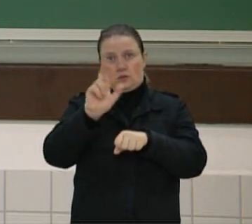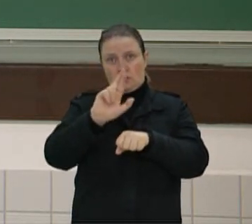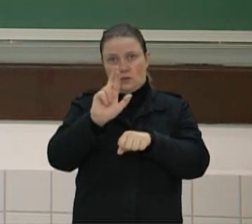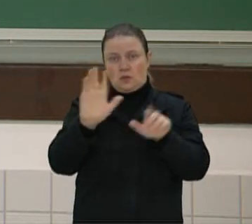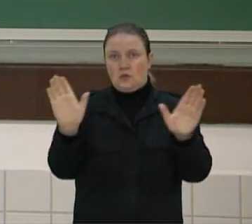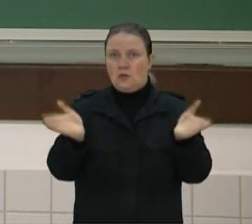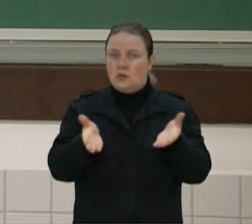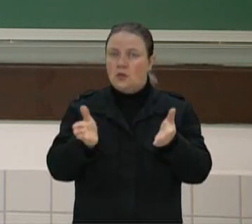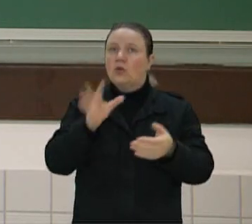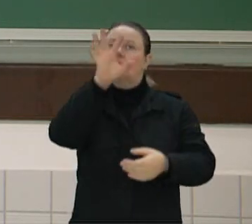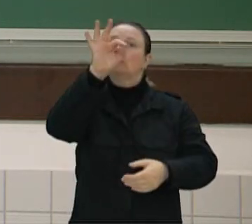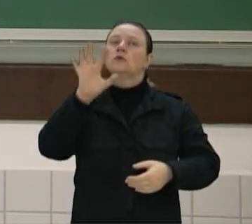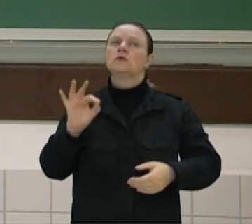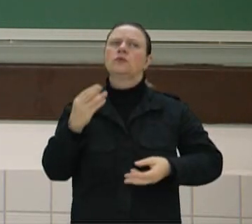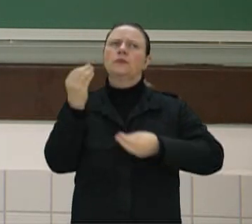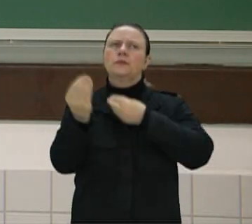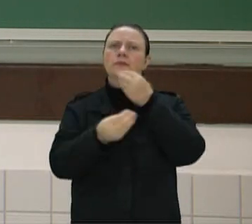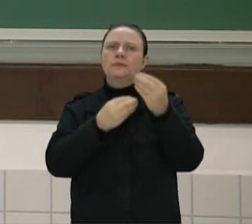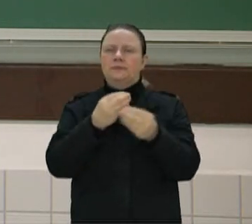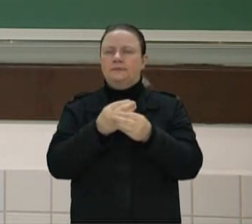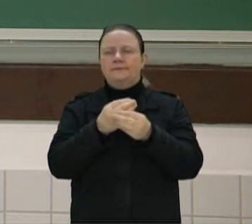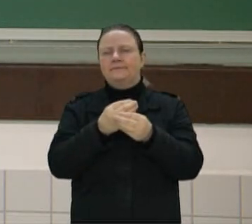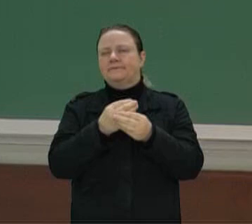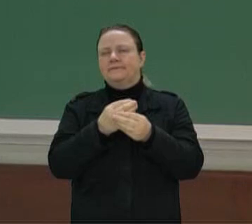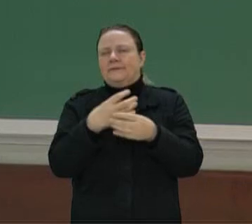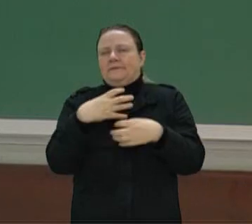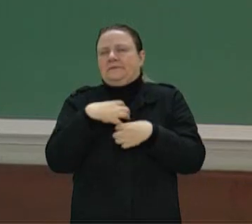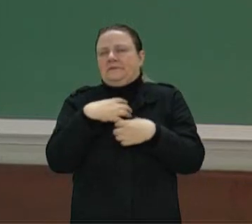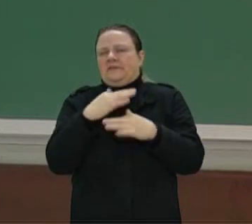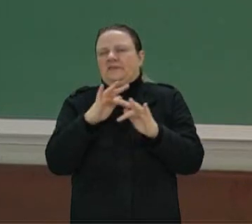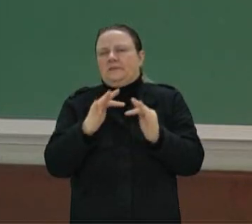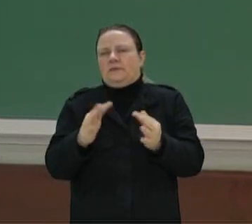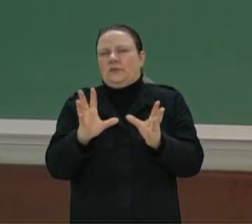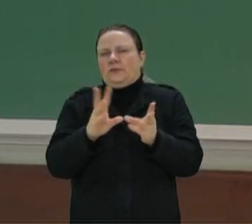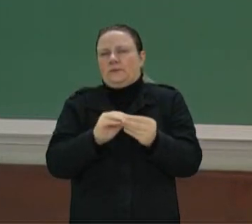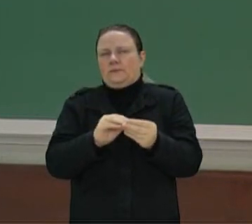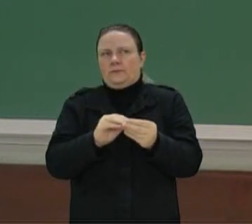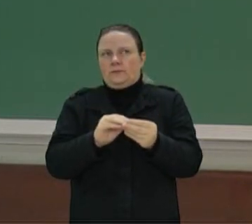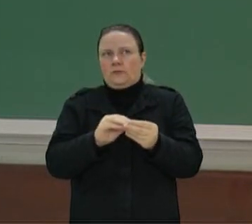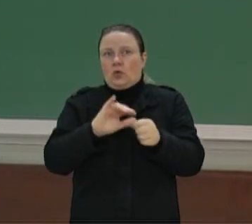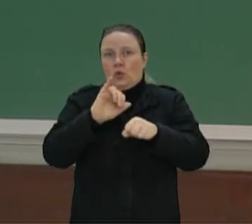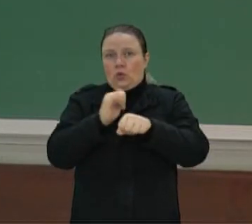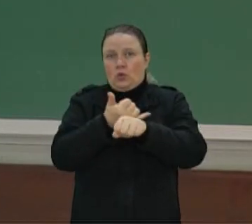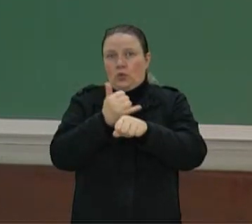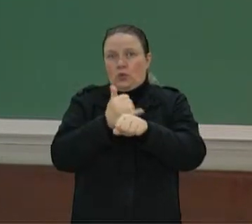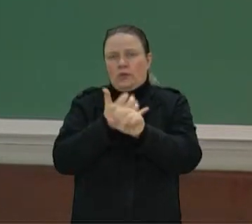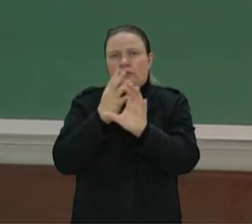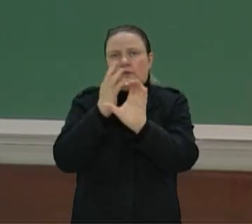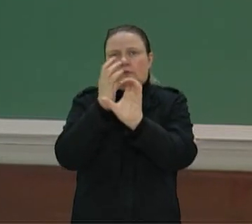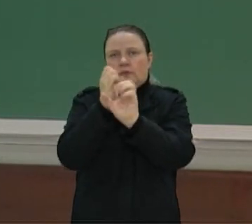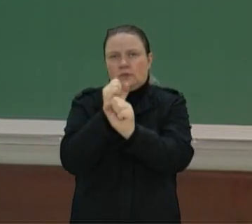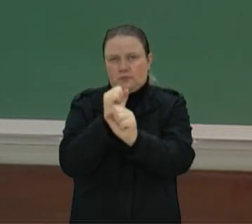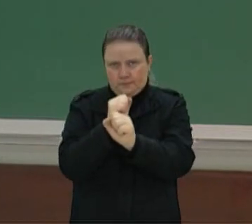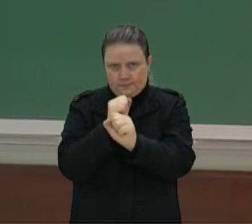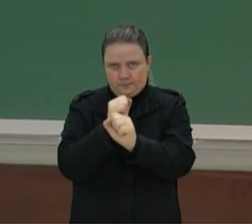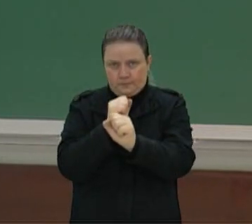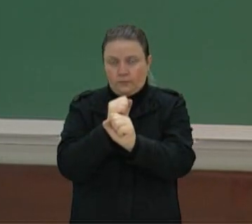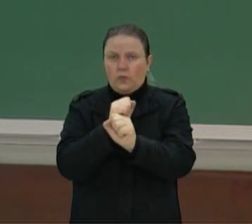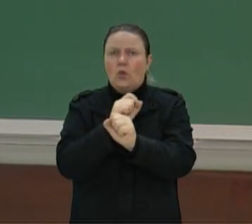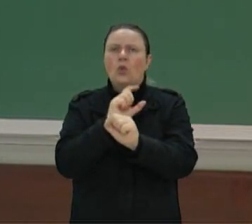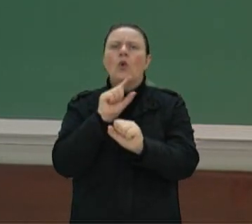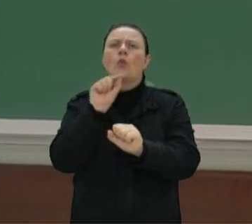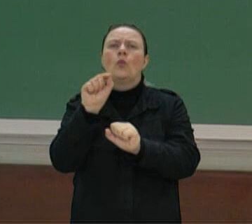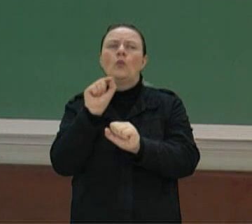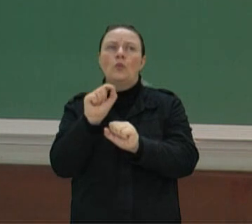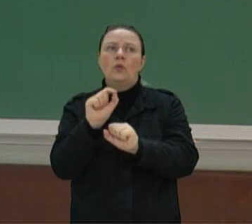vai fazer o percentual. Como? Bem simples. Olha só, juros simples, né? Vamos fazer a conta. Quanto que é os